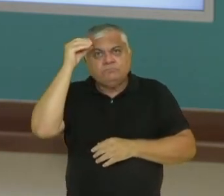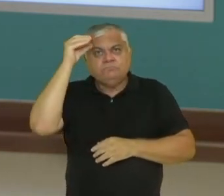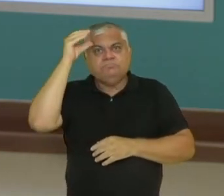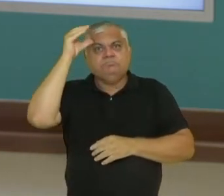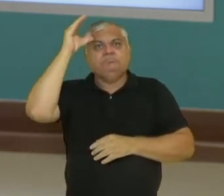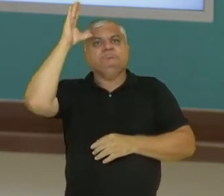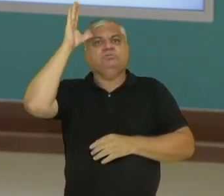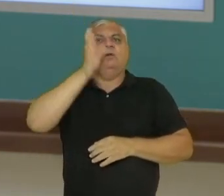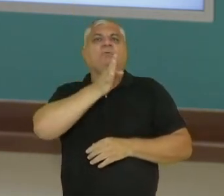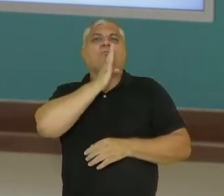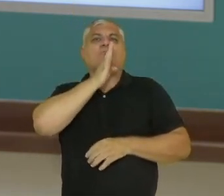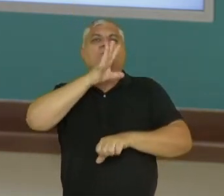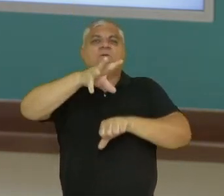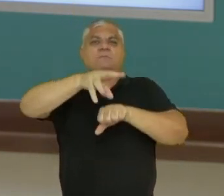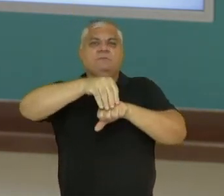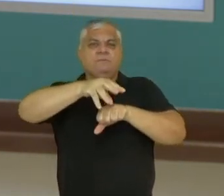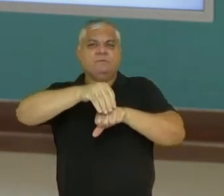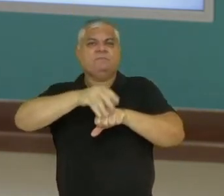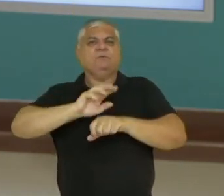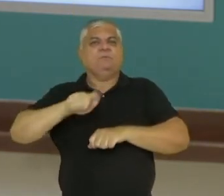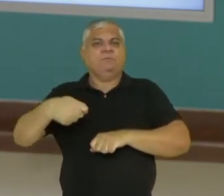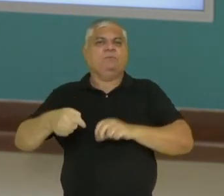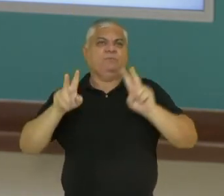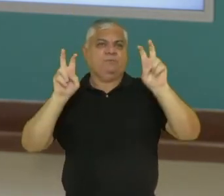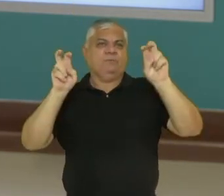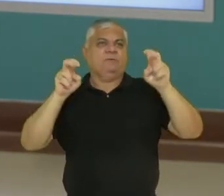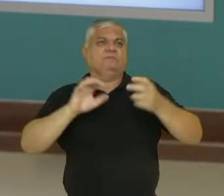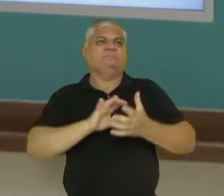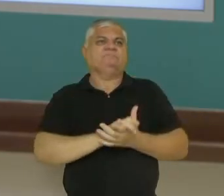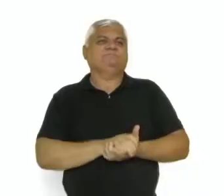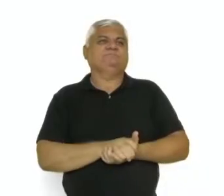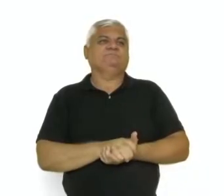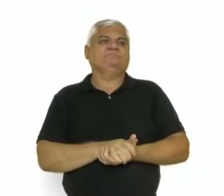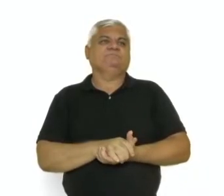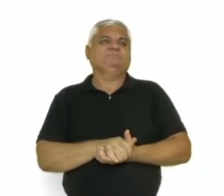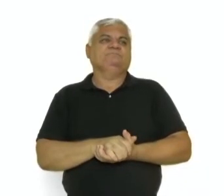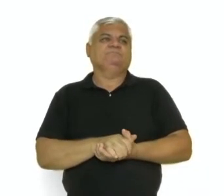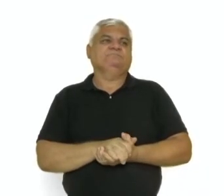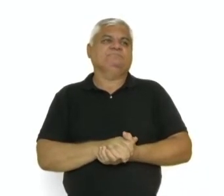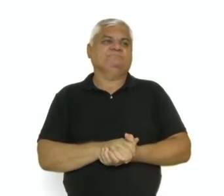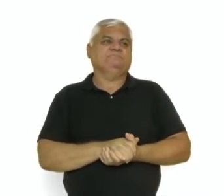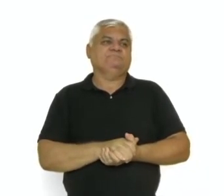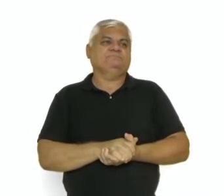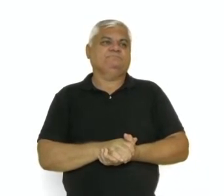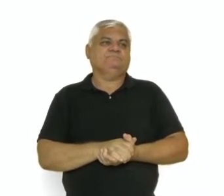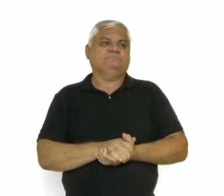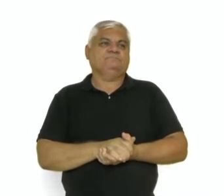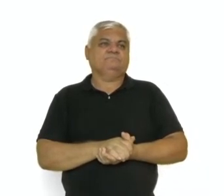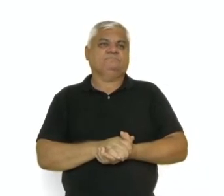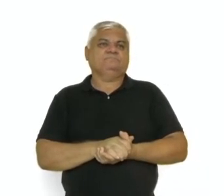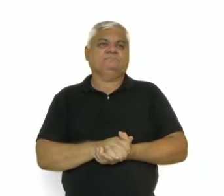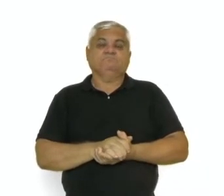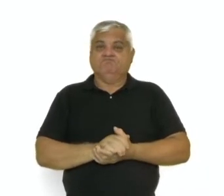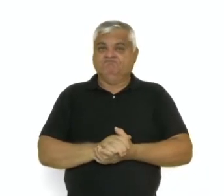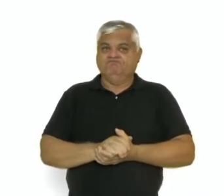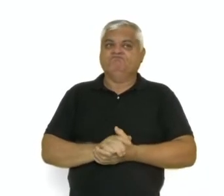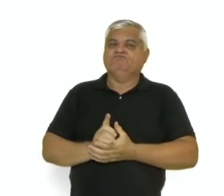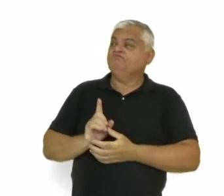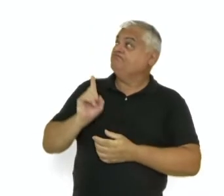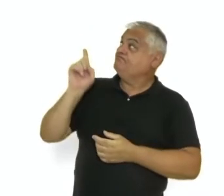nosso conhecimento a respeito de determinado assunto. Muito bem, minha gente. Chegamos